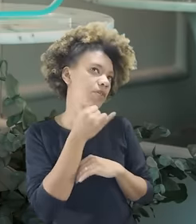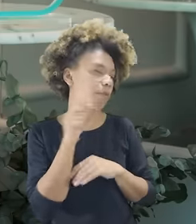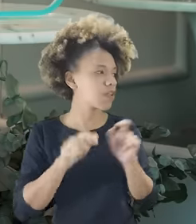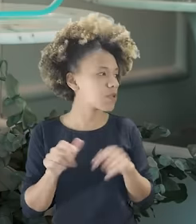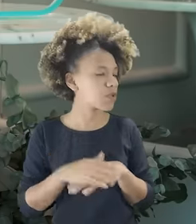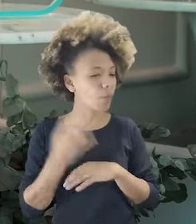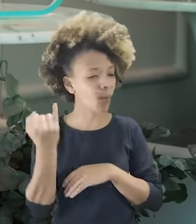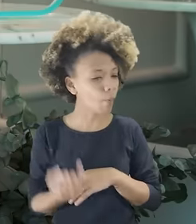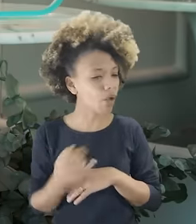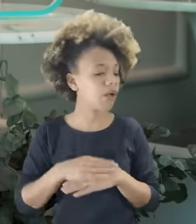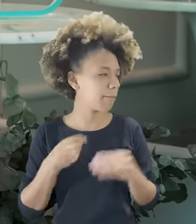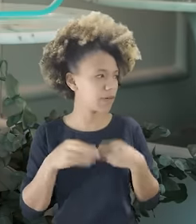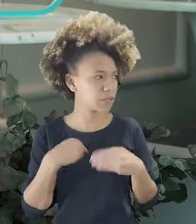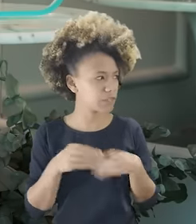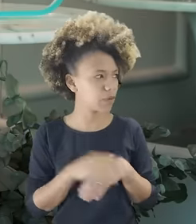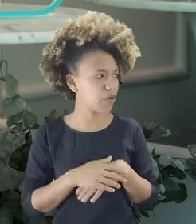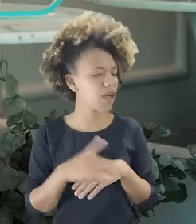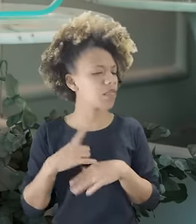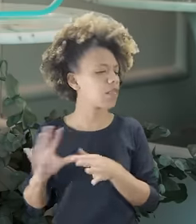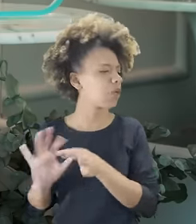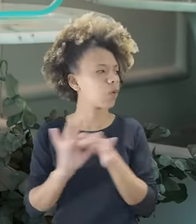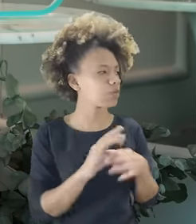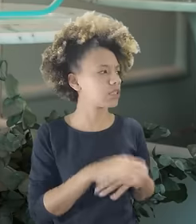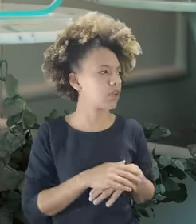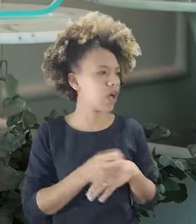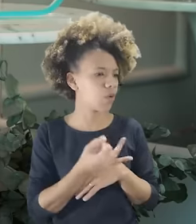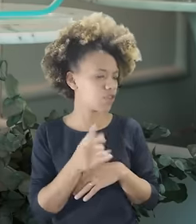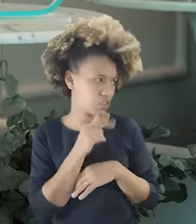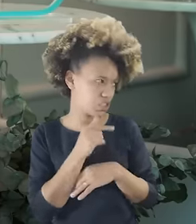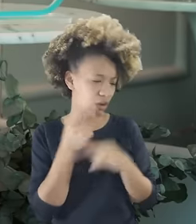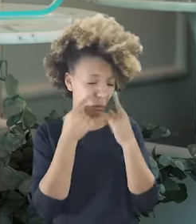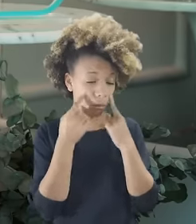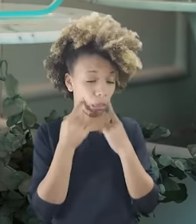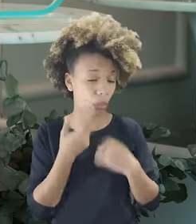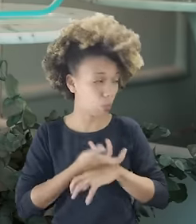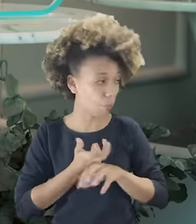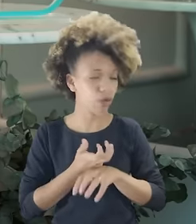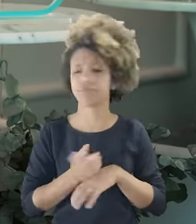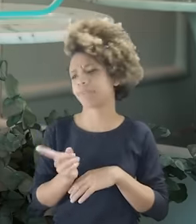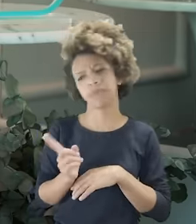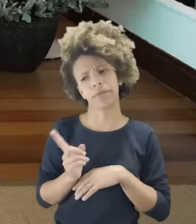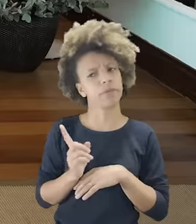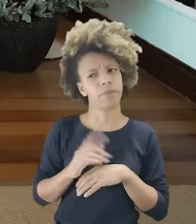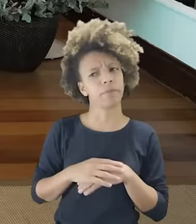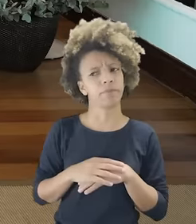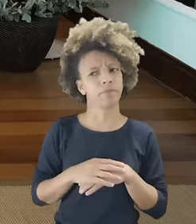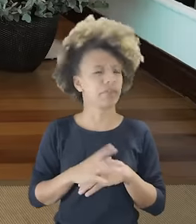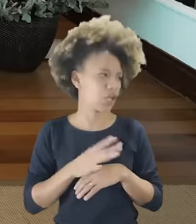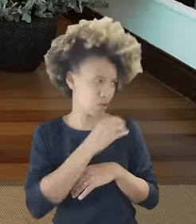por exemplo as pessoas que emagrecem pela depressão tem a ver com a quantidade de água que sai tipo assim não isso